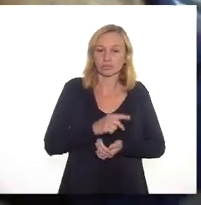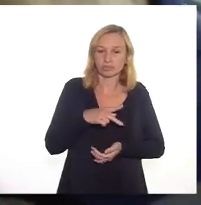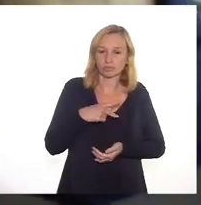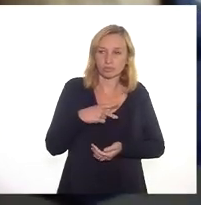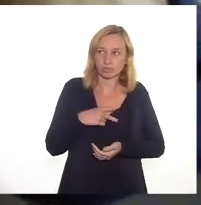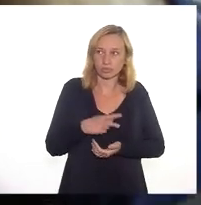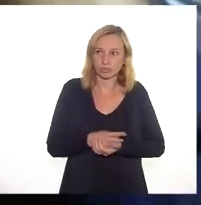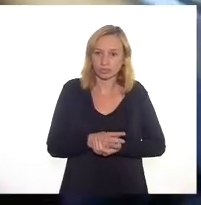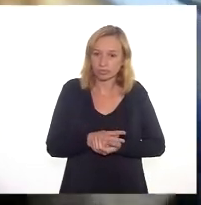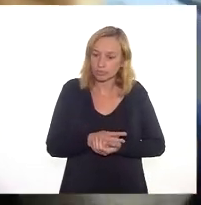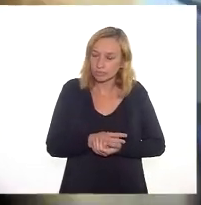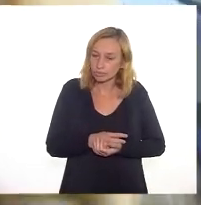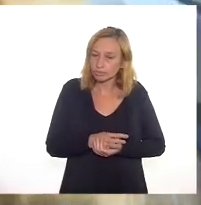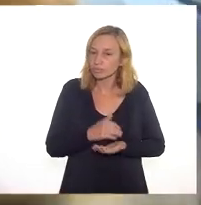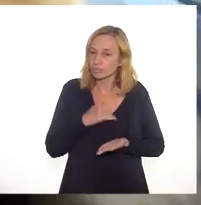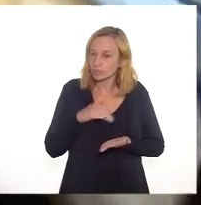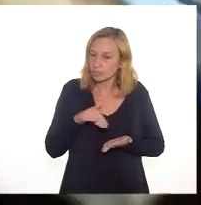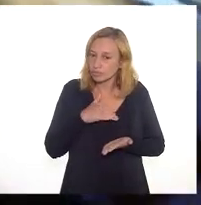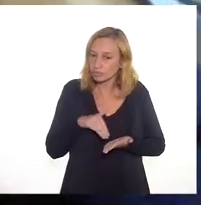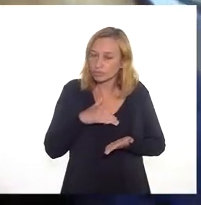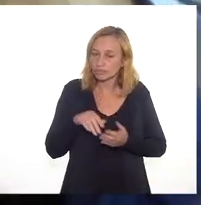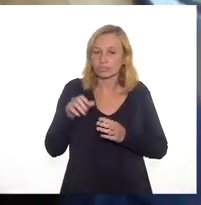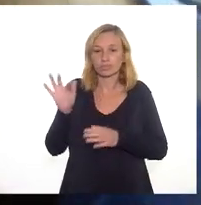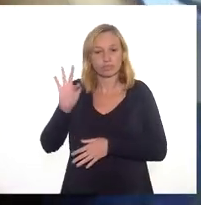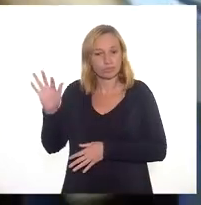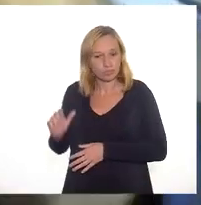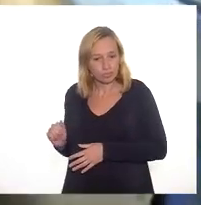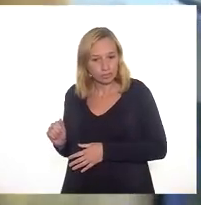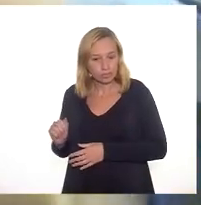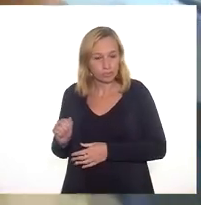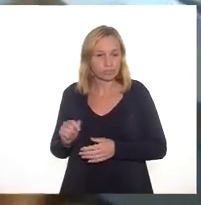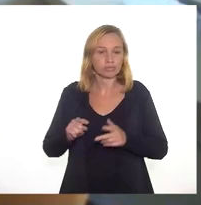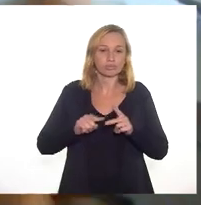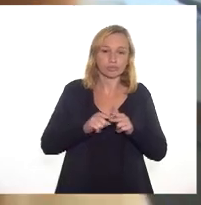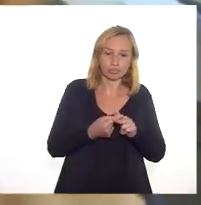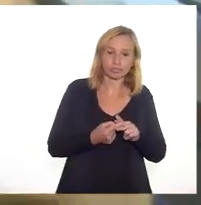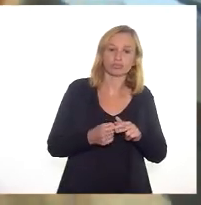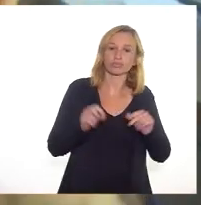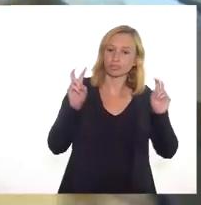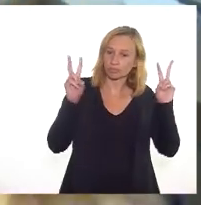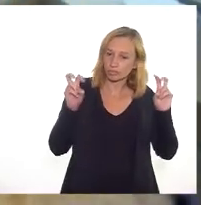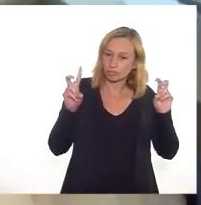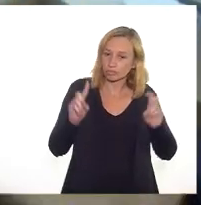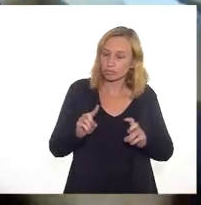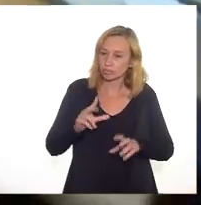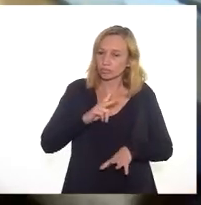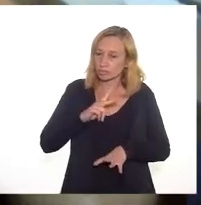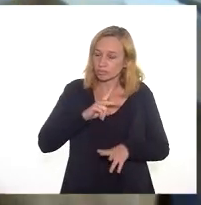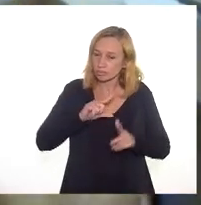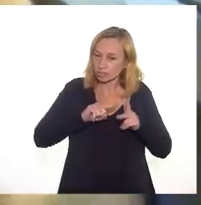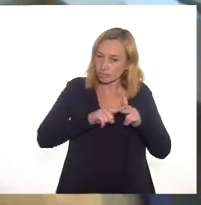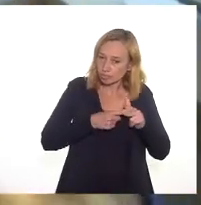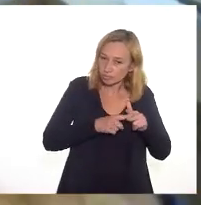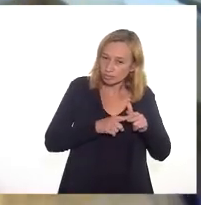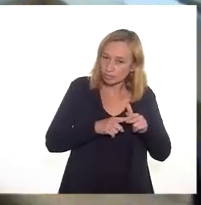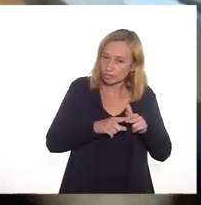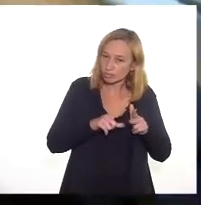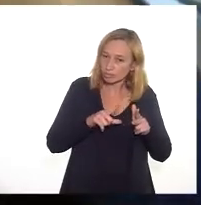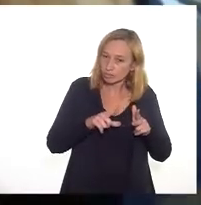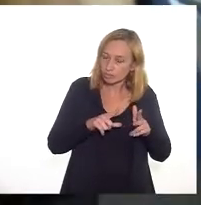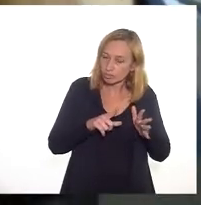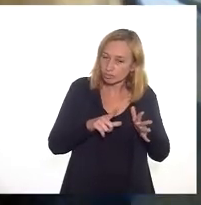que a Secretaria de Fazenda irá regulamentar a matéria e, na própria regulamentação, ela